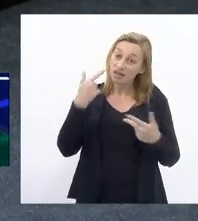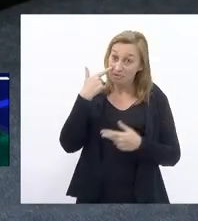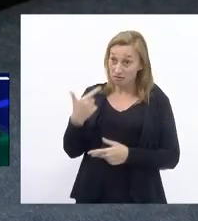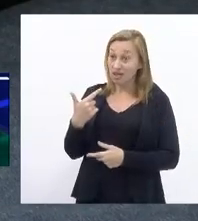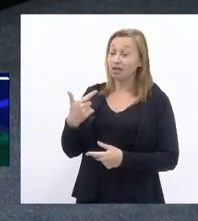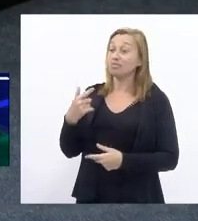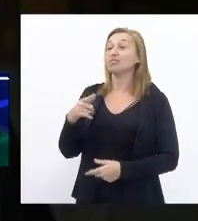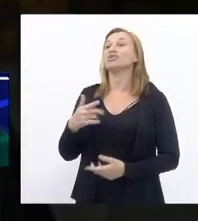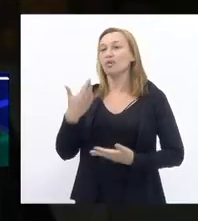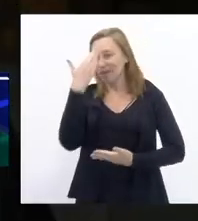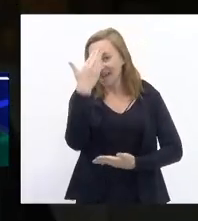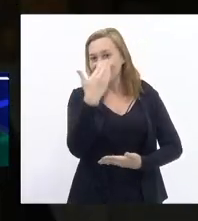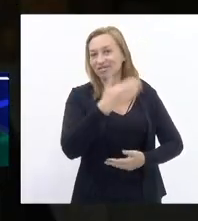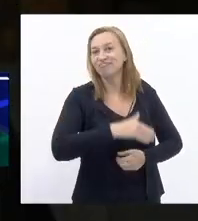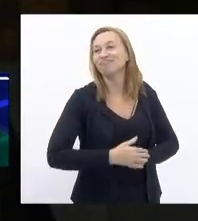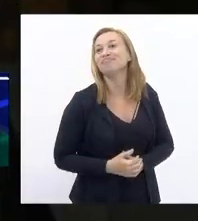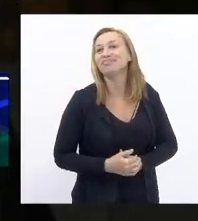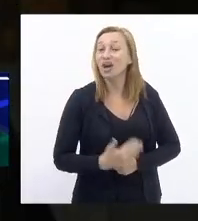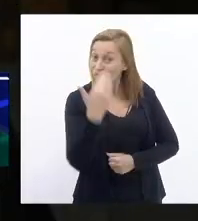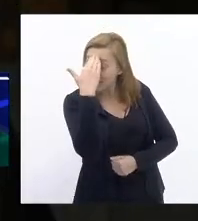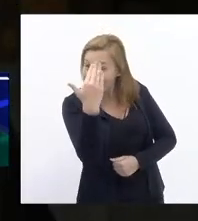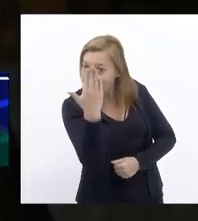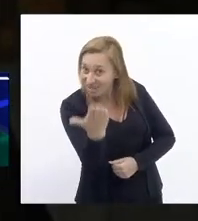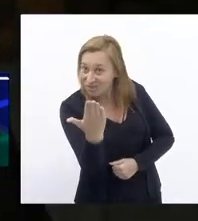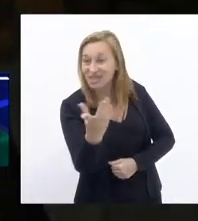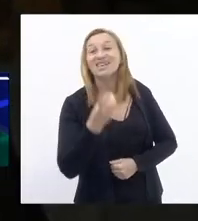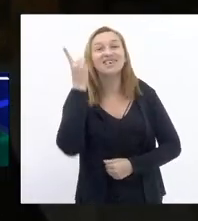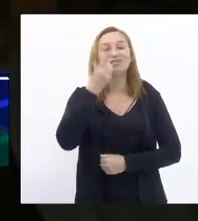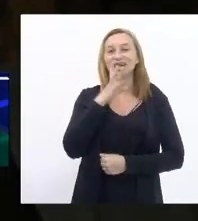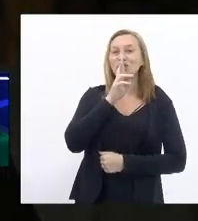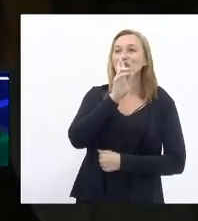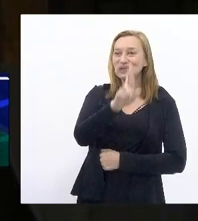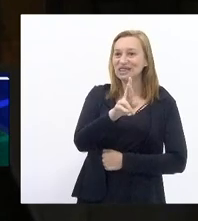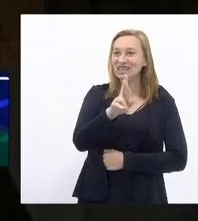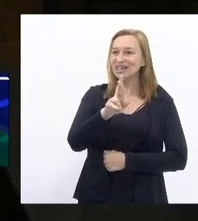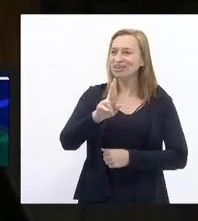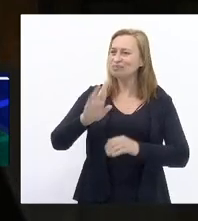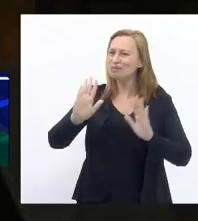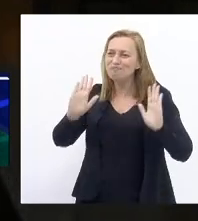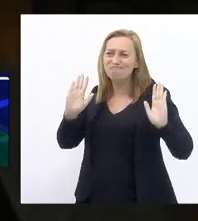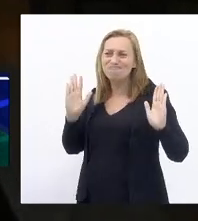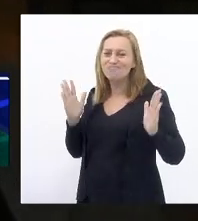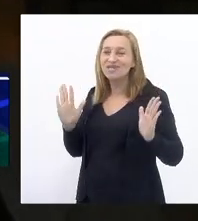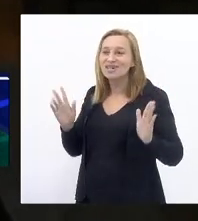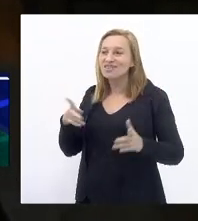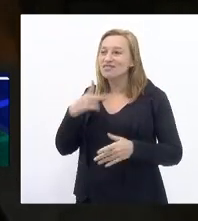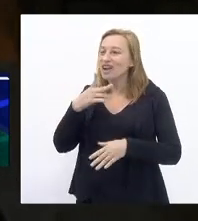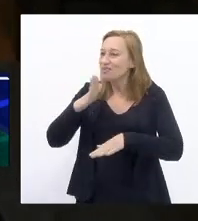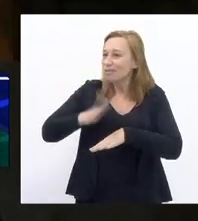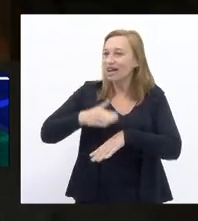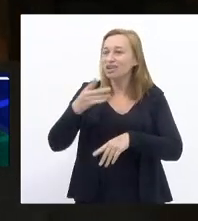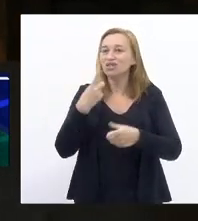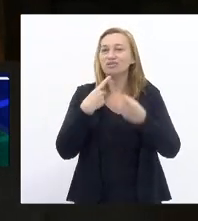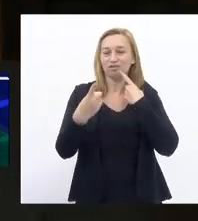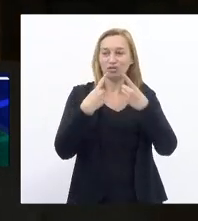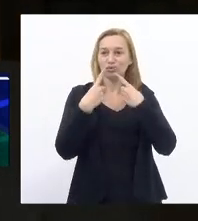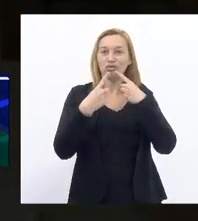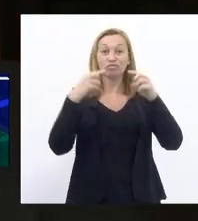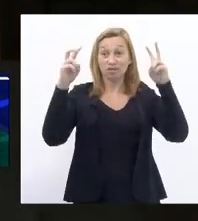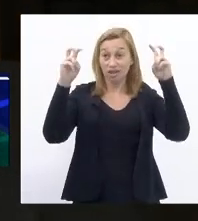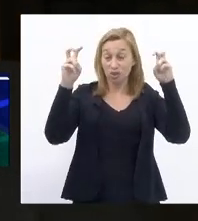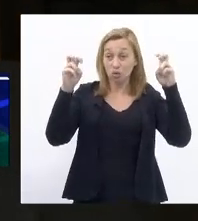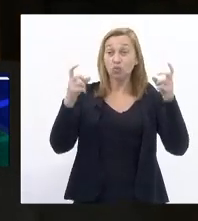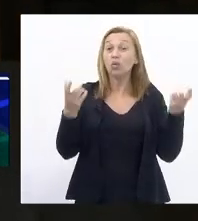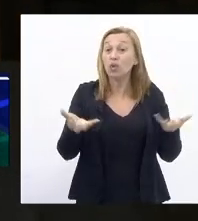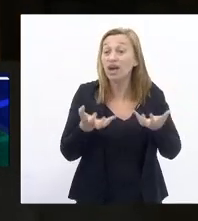Obrigado. Obrigado você, deputado Rodrigo, por enriquecer aqui esse debate. E